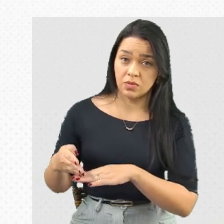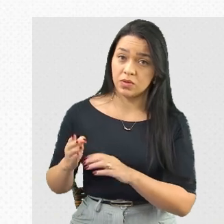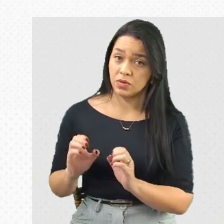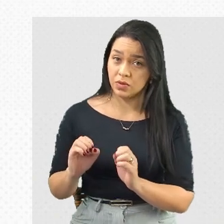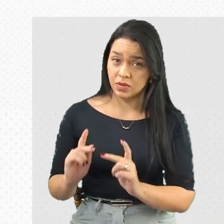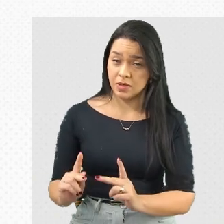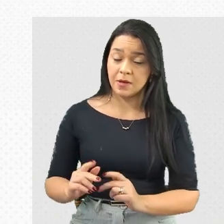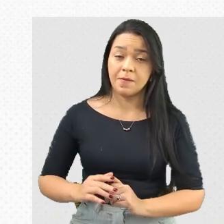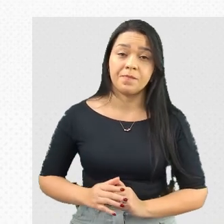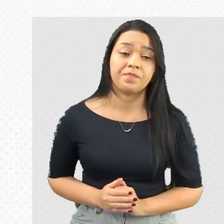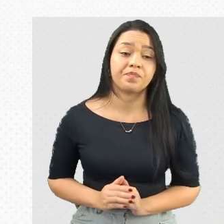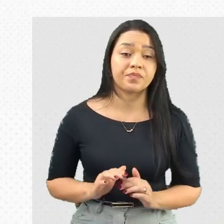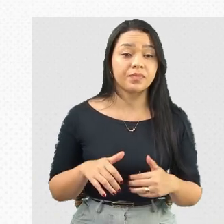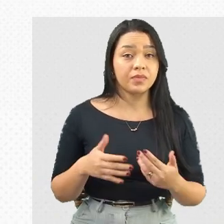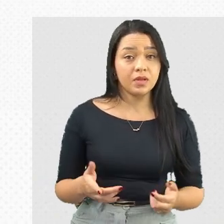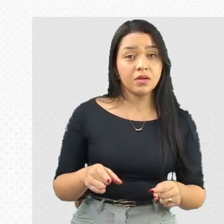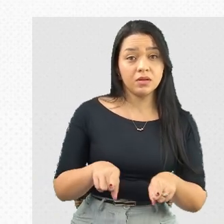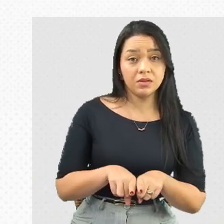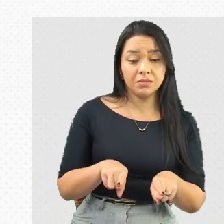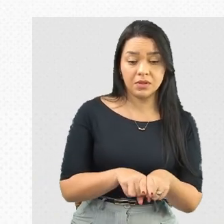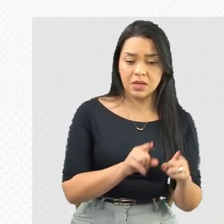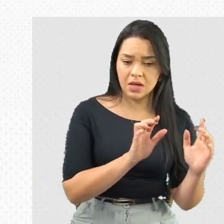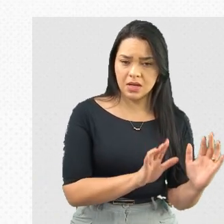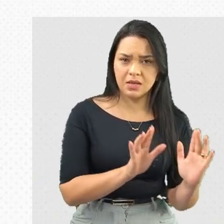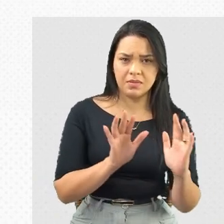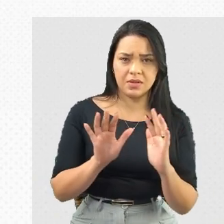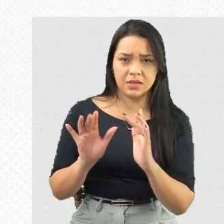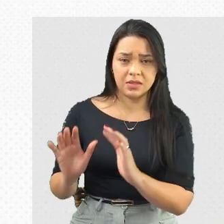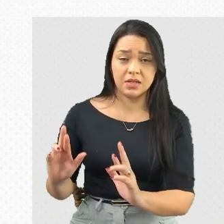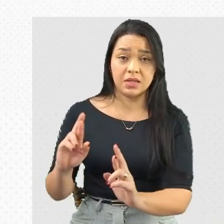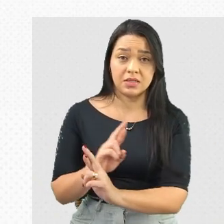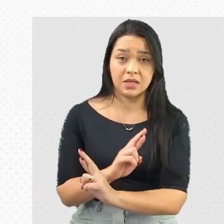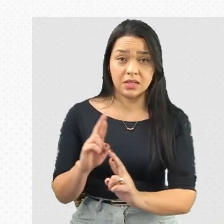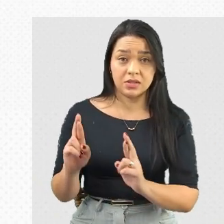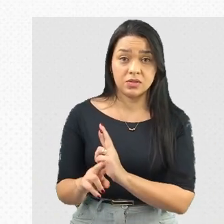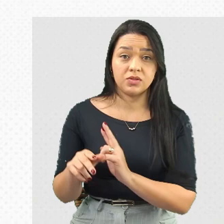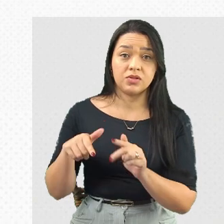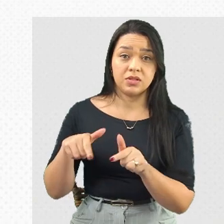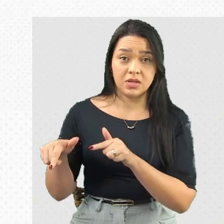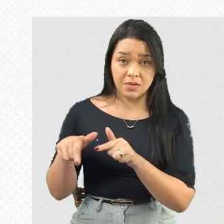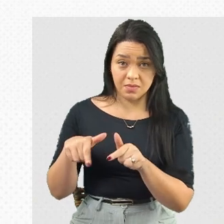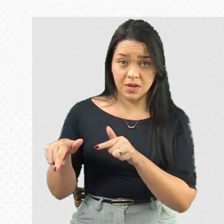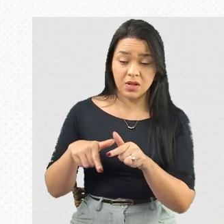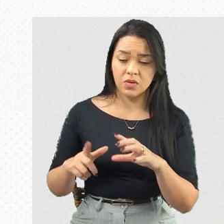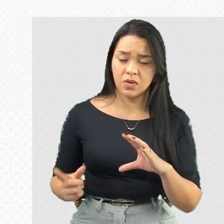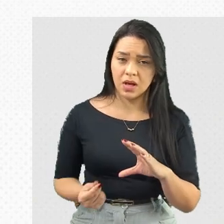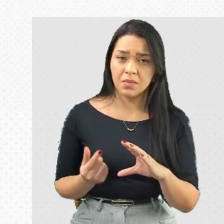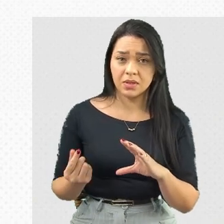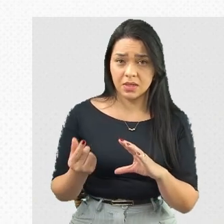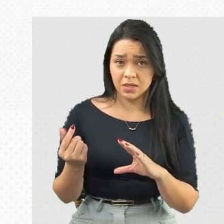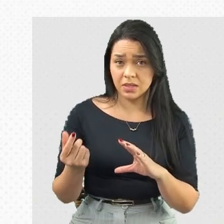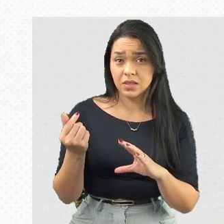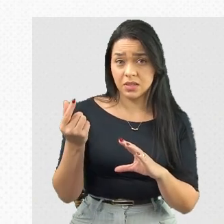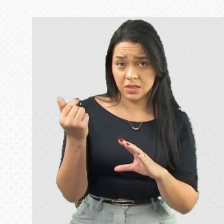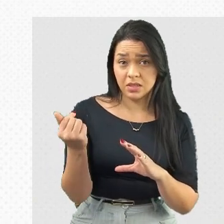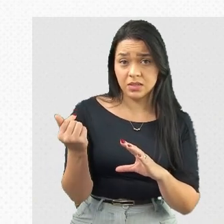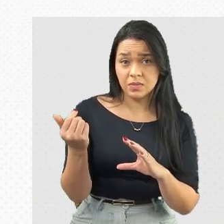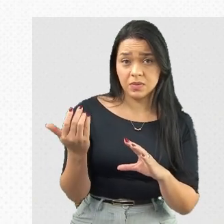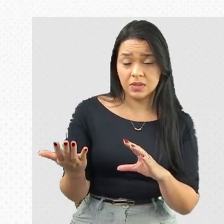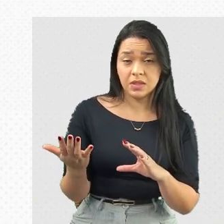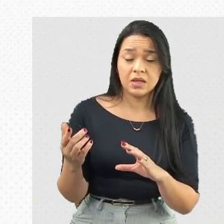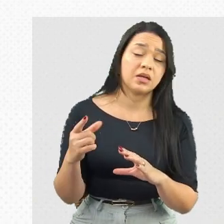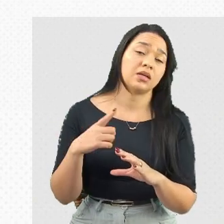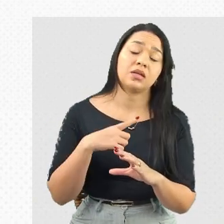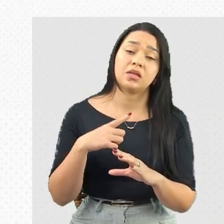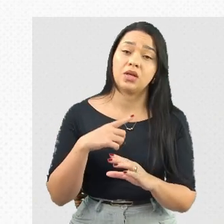A globalização, a imigração e as relações de trabalho no capitalismo contemporâneo, mais especificamente, já que ele é